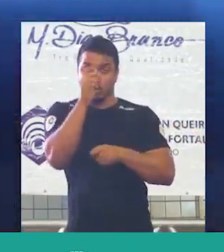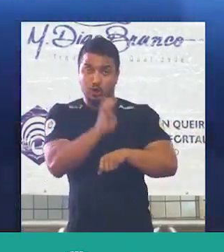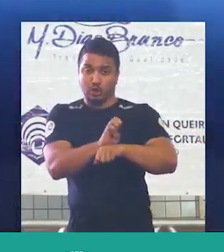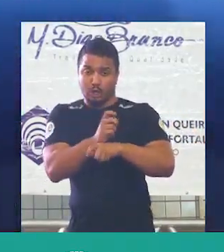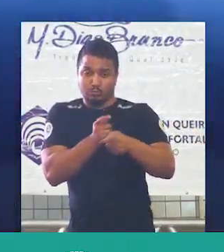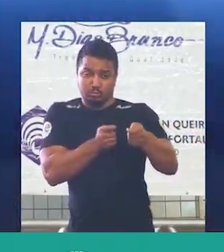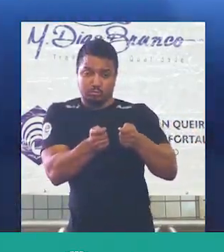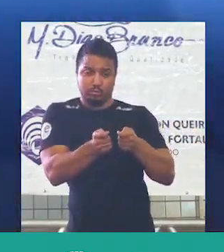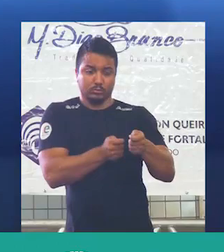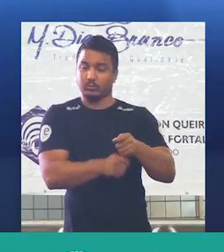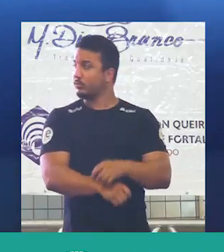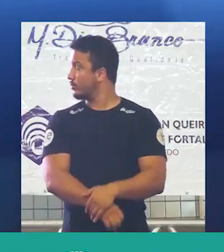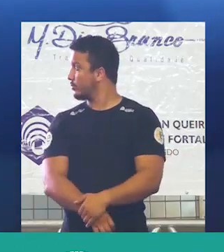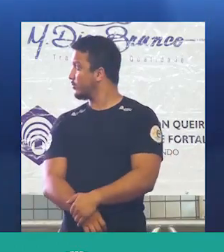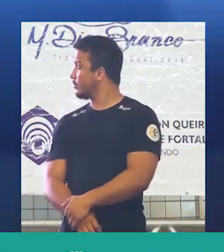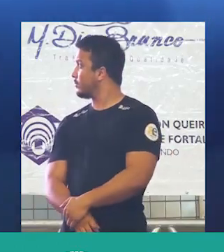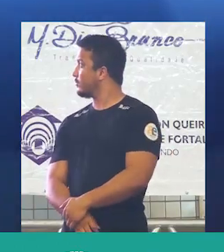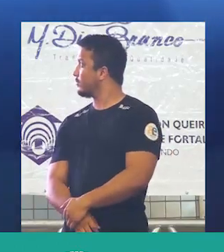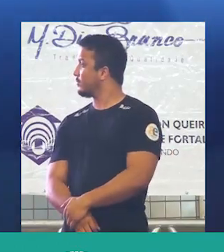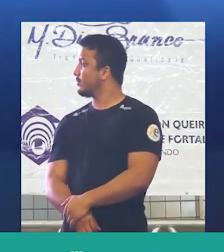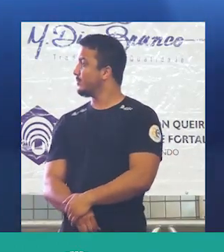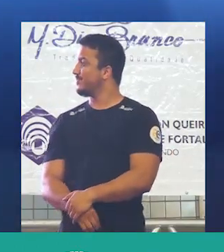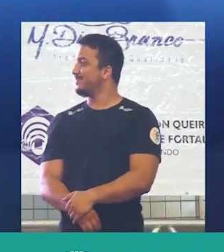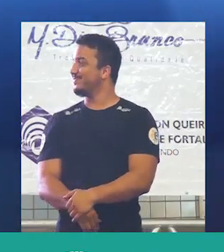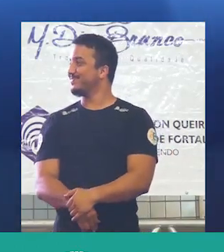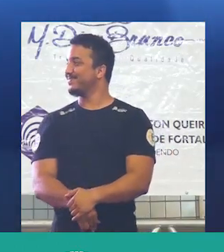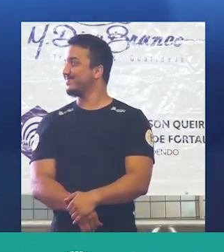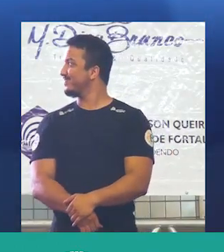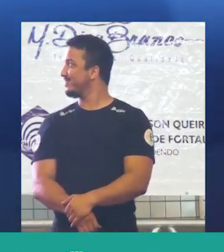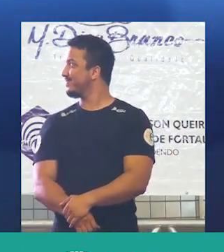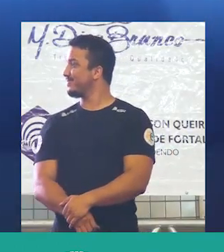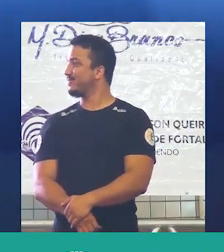manipulados. E aí? Testa aí. Ó, tá funcionando.